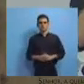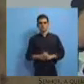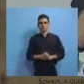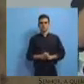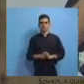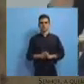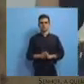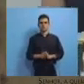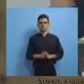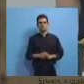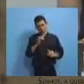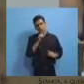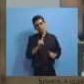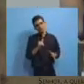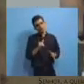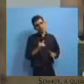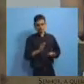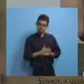vocês, esse é só o começo.